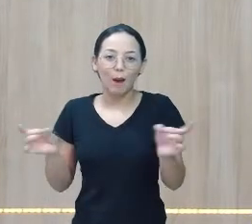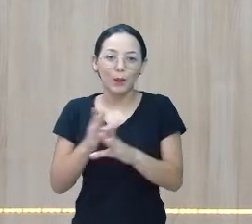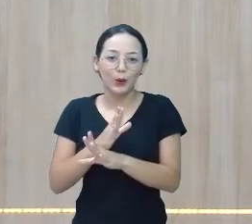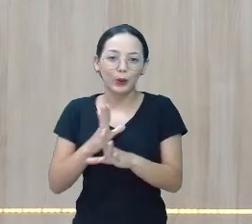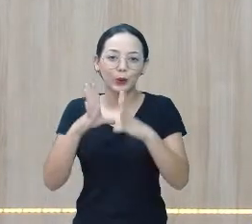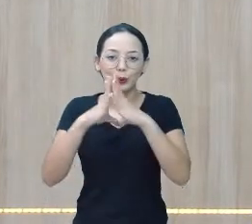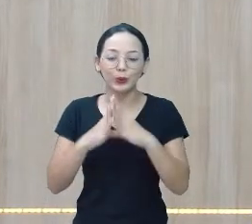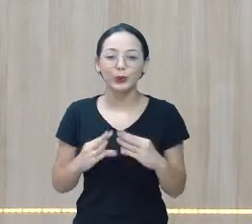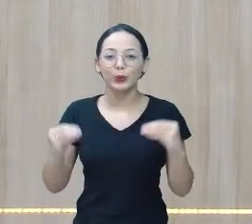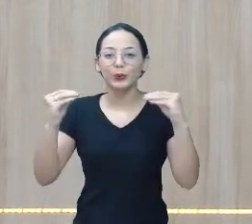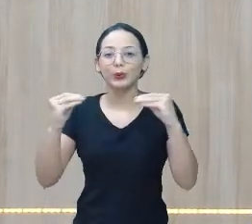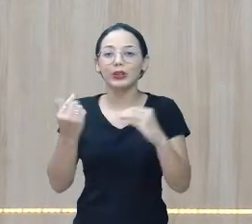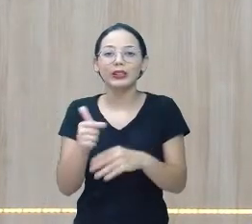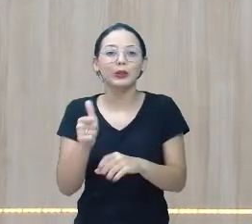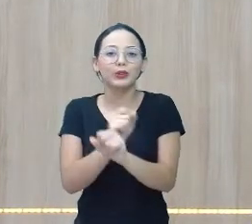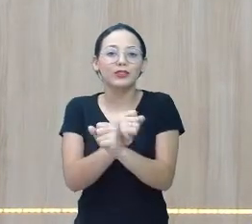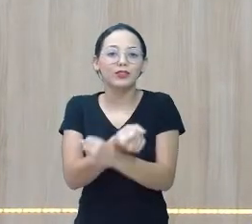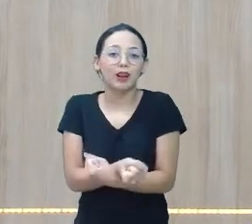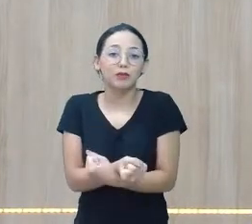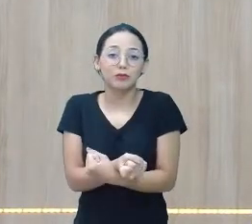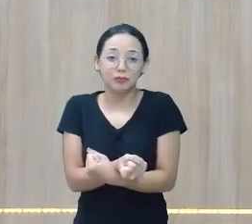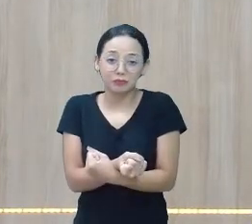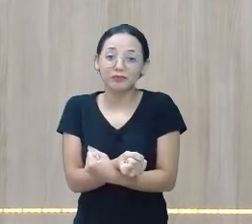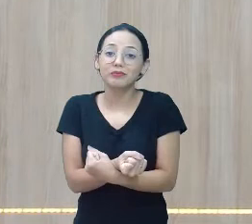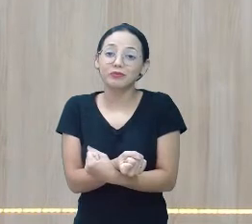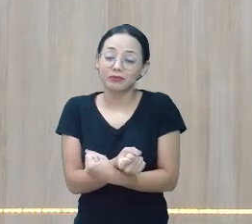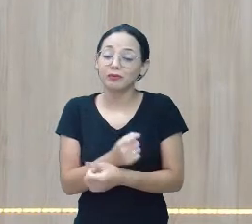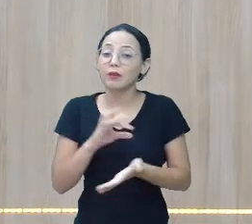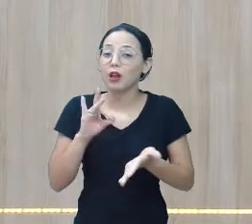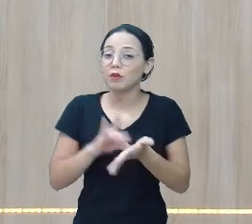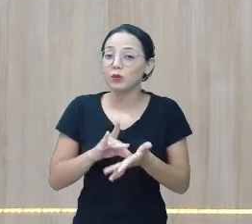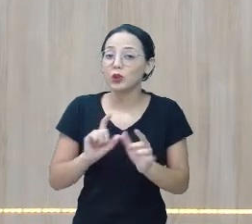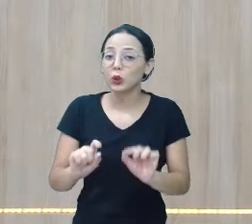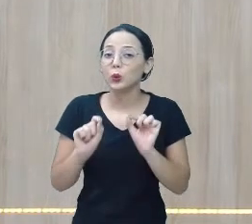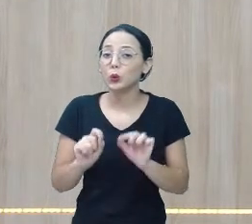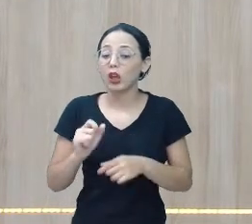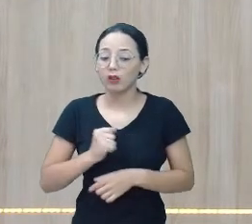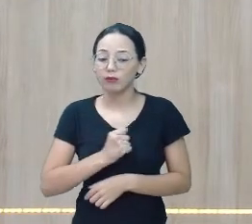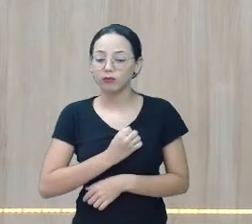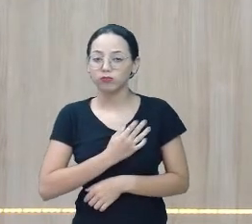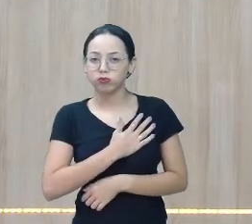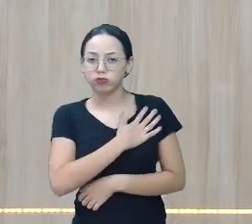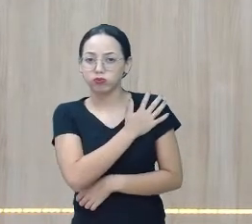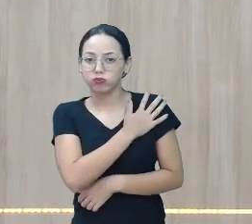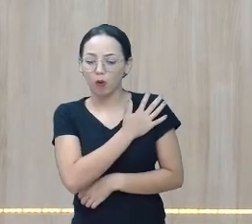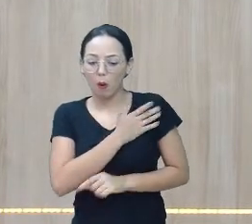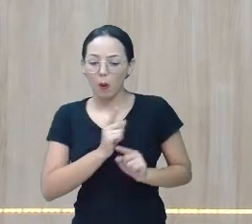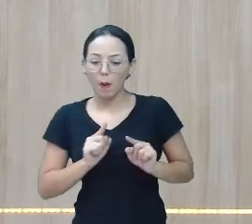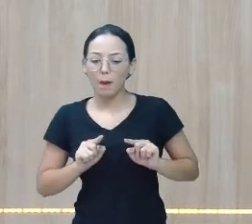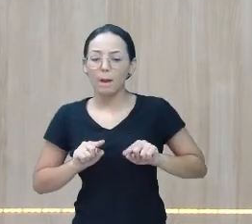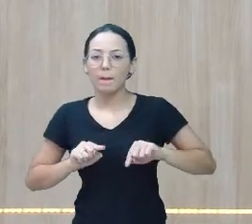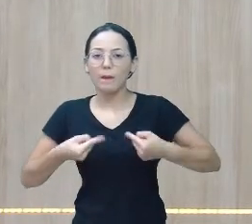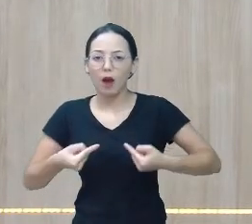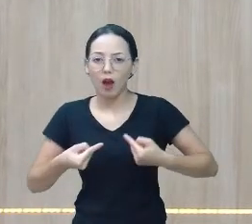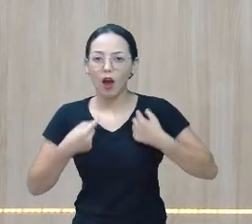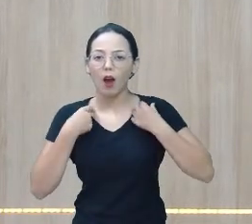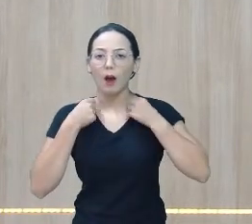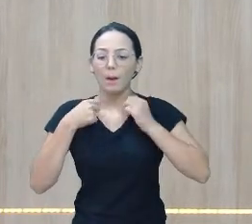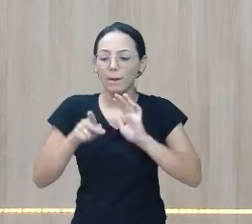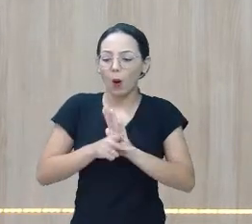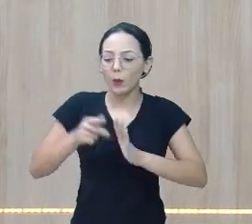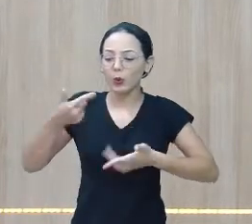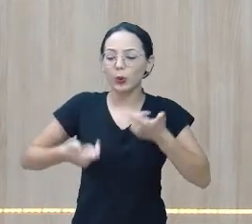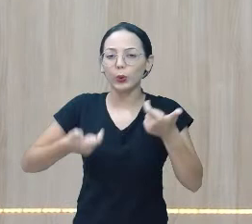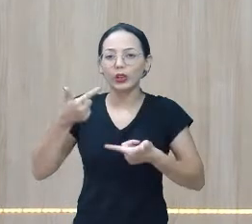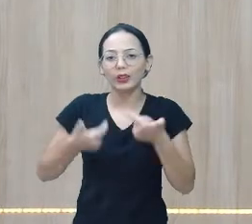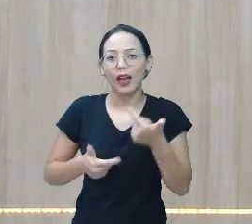vai obter mais escravos. E um outro fator, os soldados que combatiam naquelas guerras,